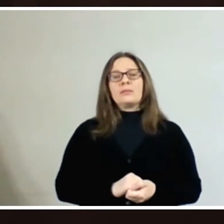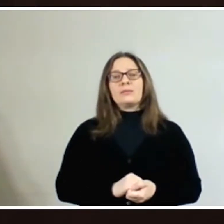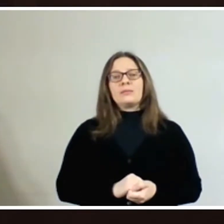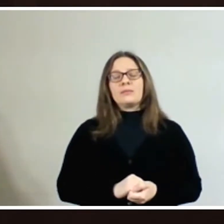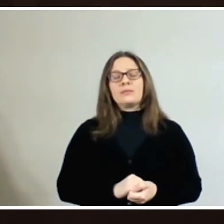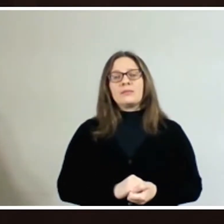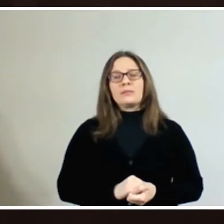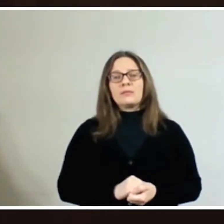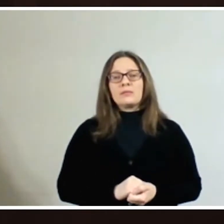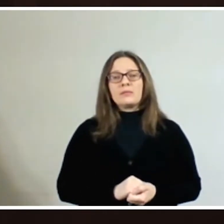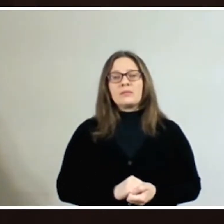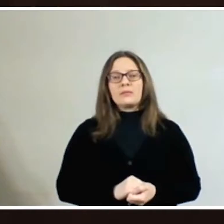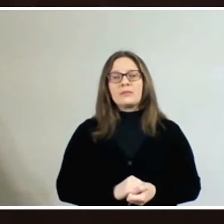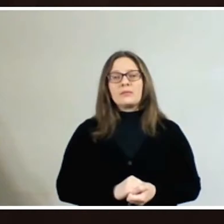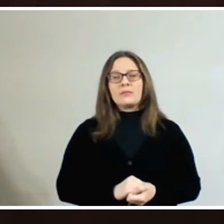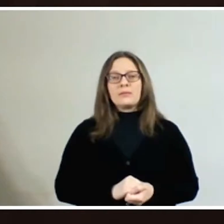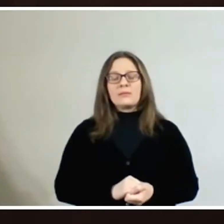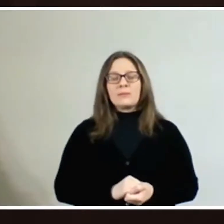Eu vou beber água.